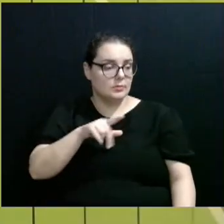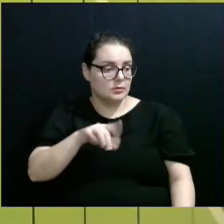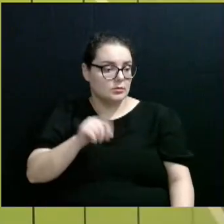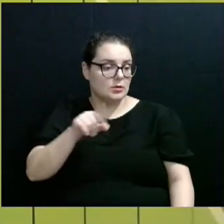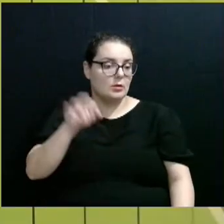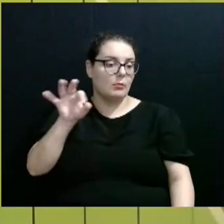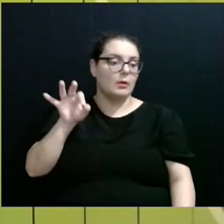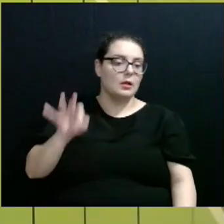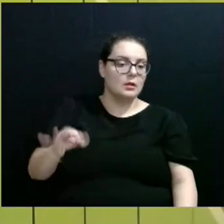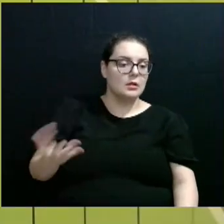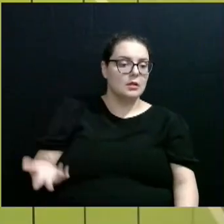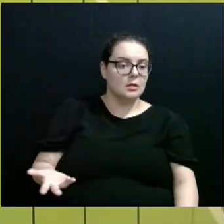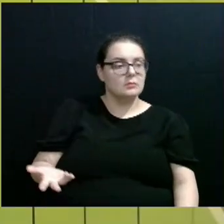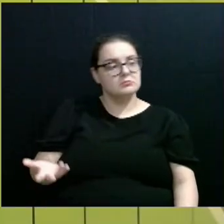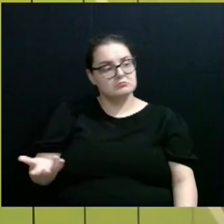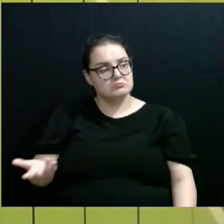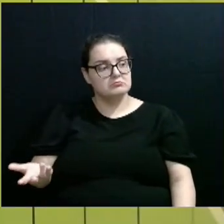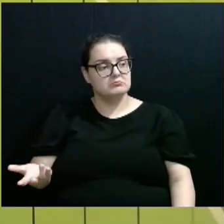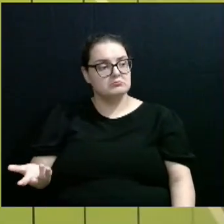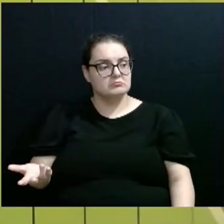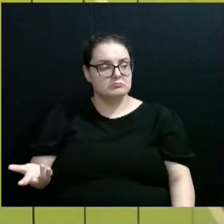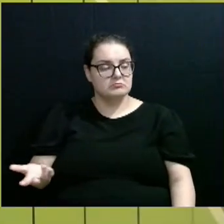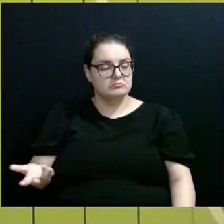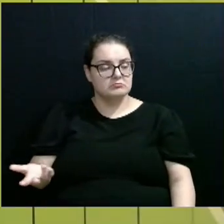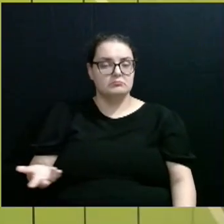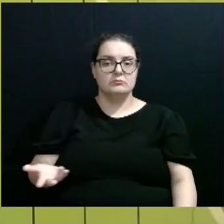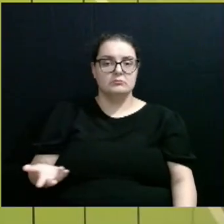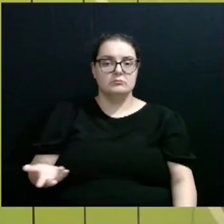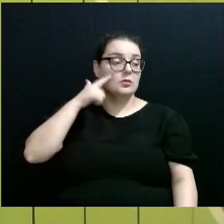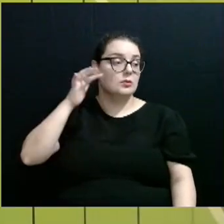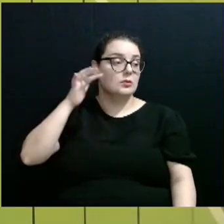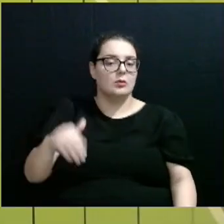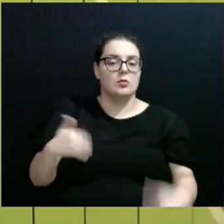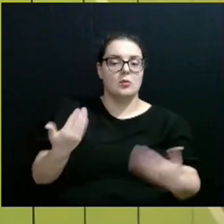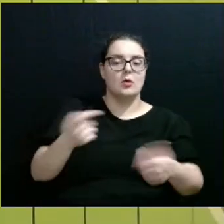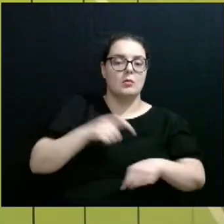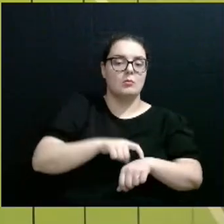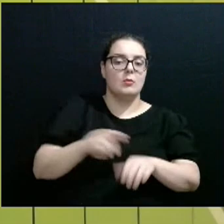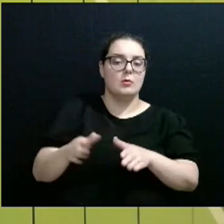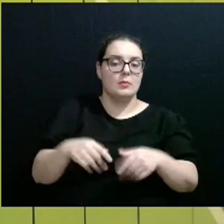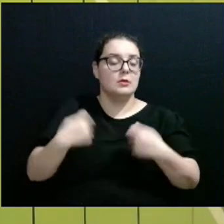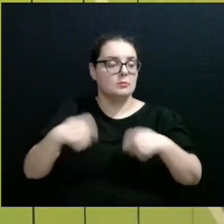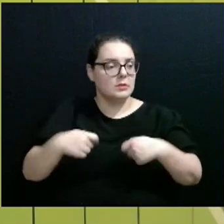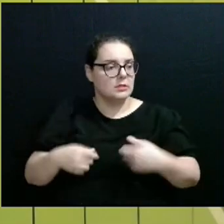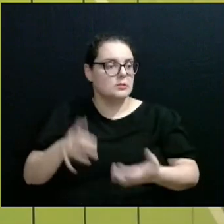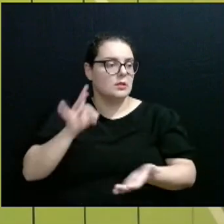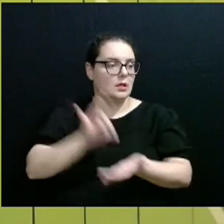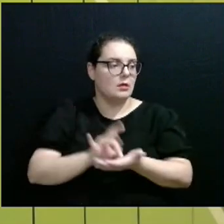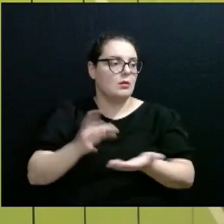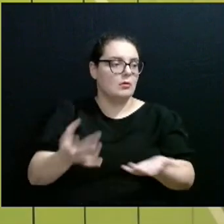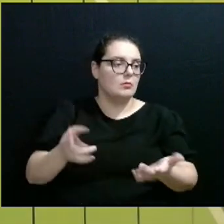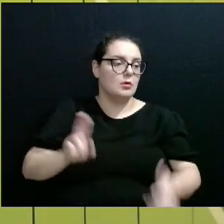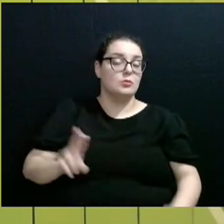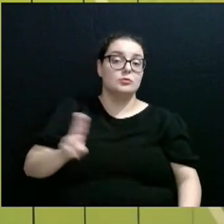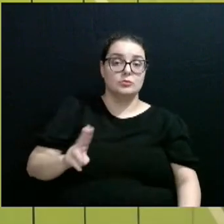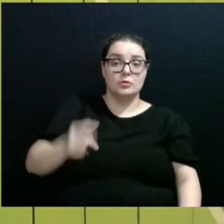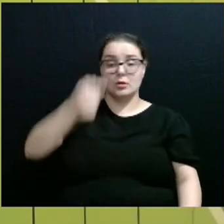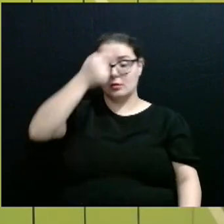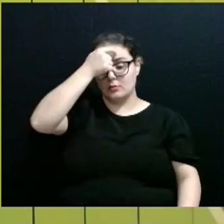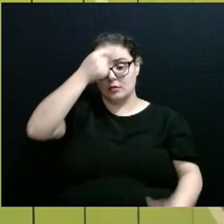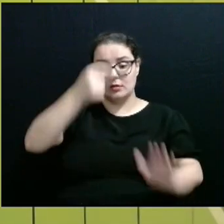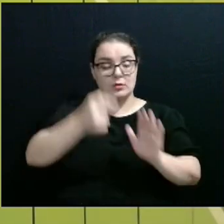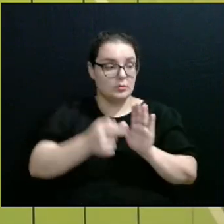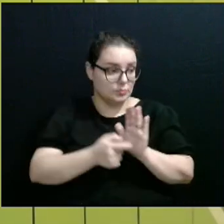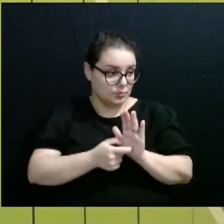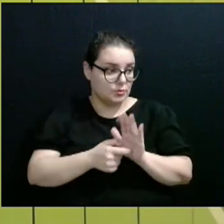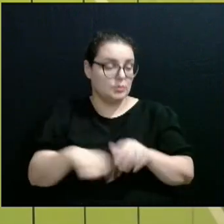digamos assim, para a gente pensar no futuro? Em que momento é necessário realmente utilizar a inteligência artificial que precisa